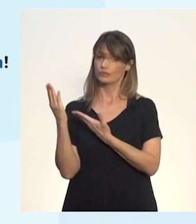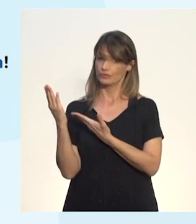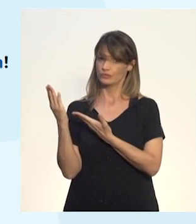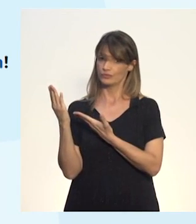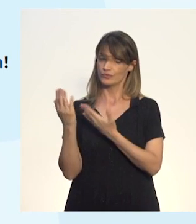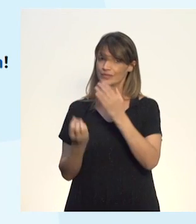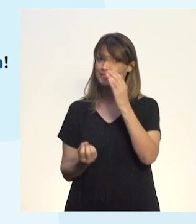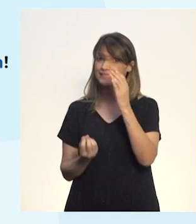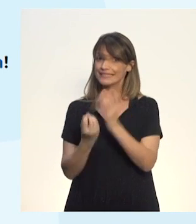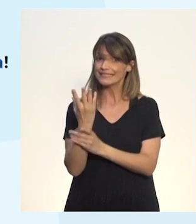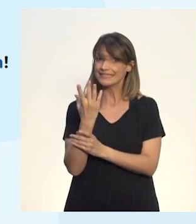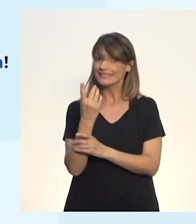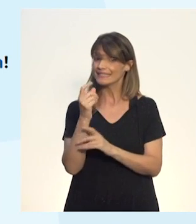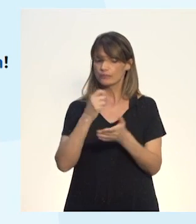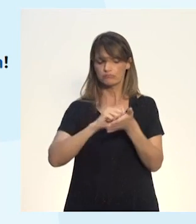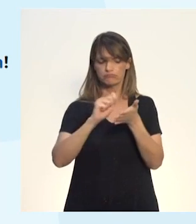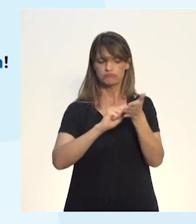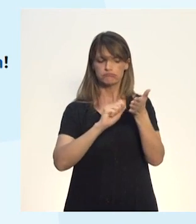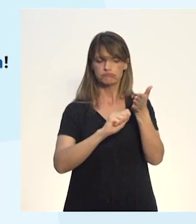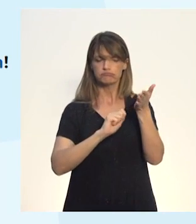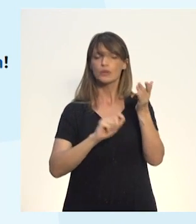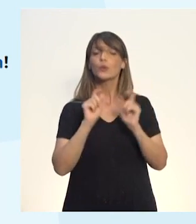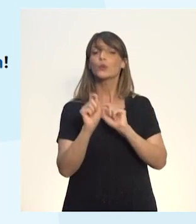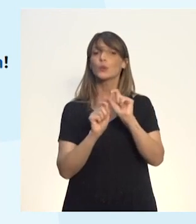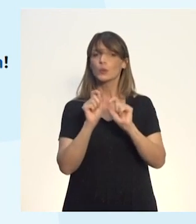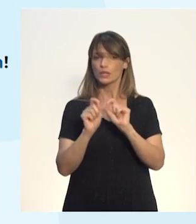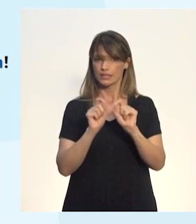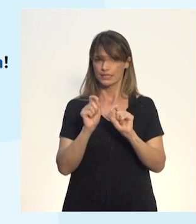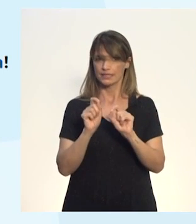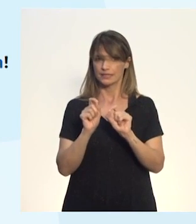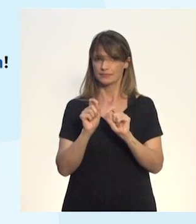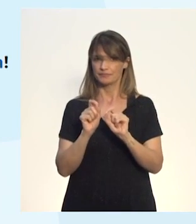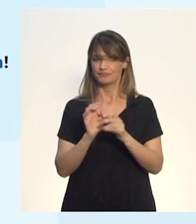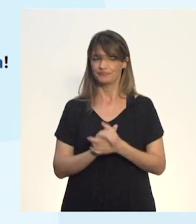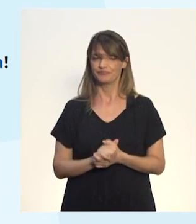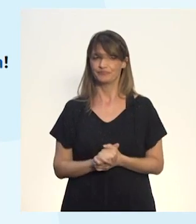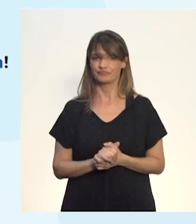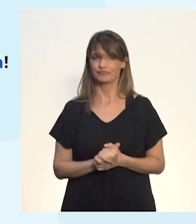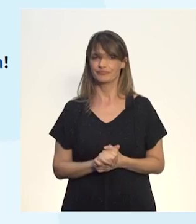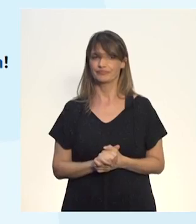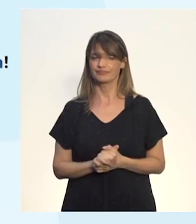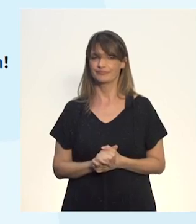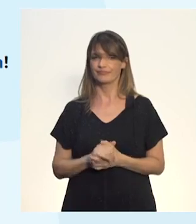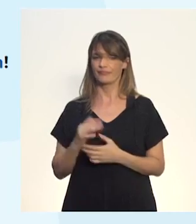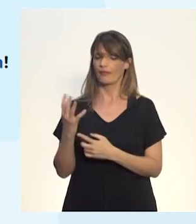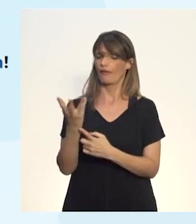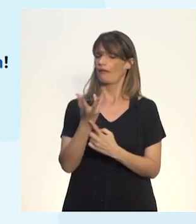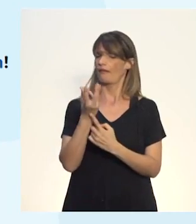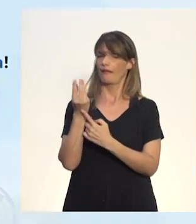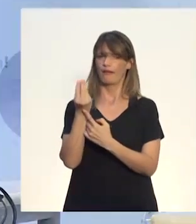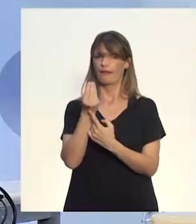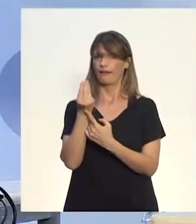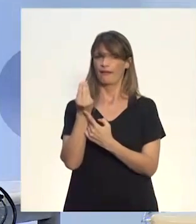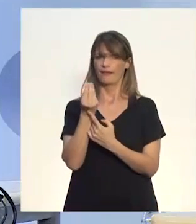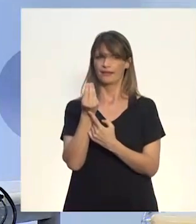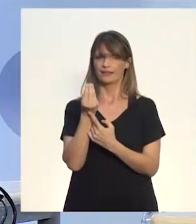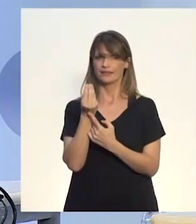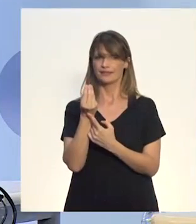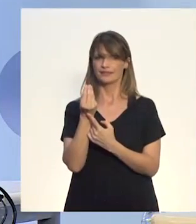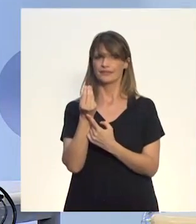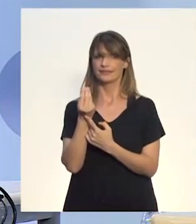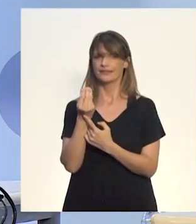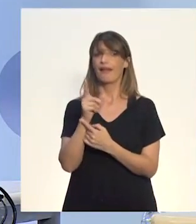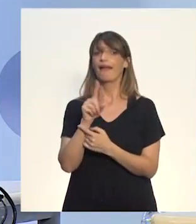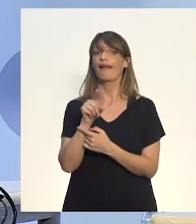publica aquela que vai ser conhecida como assim obra de um absoluto gênio, né, que